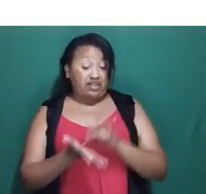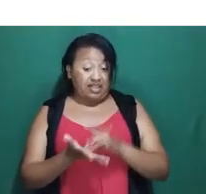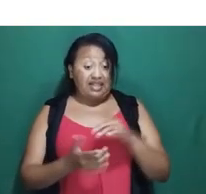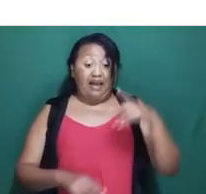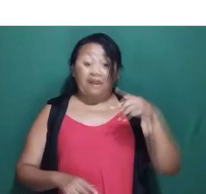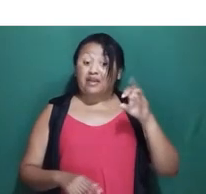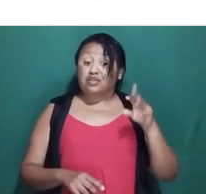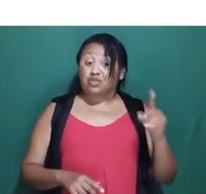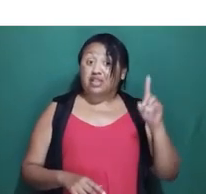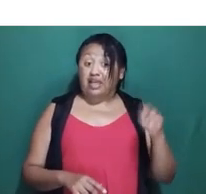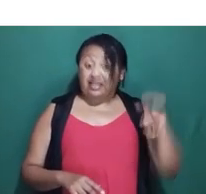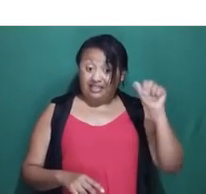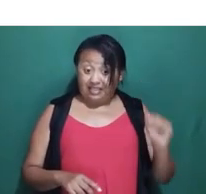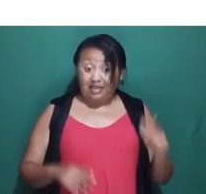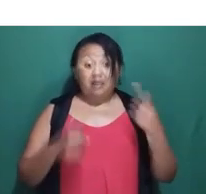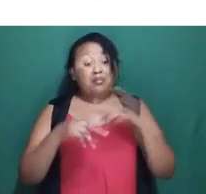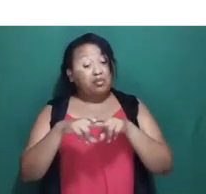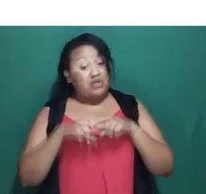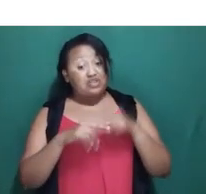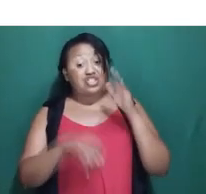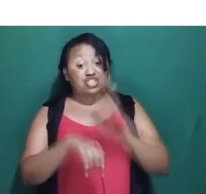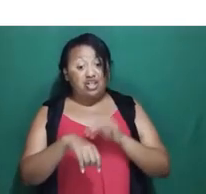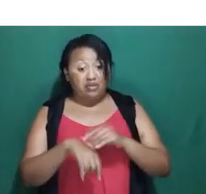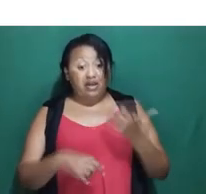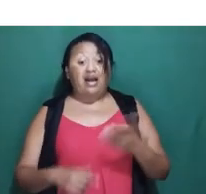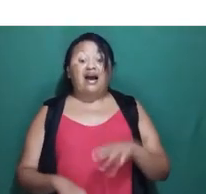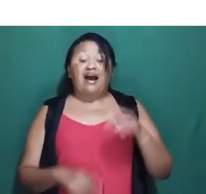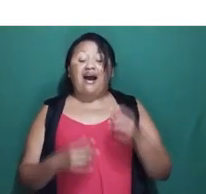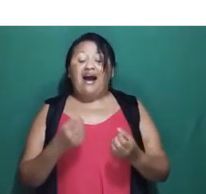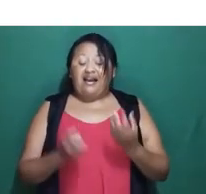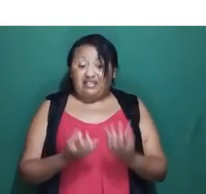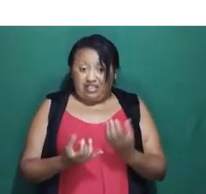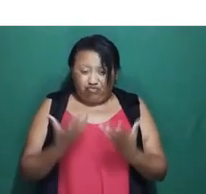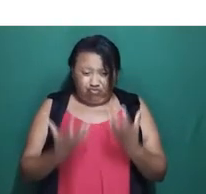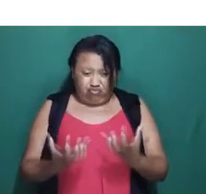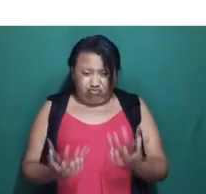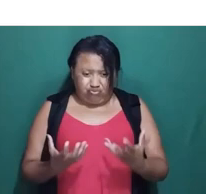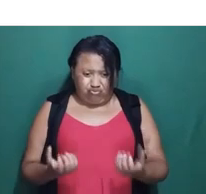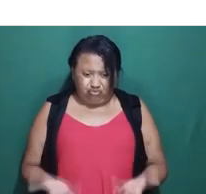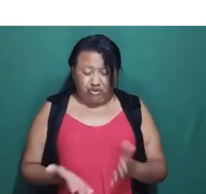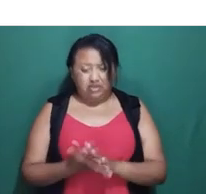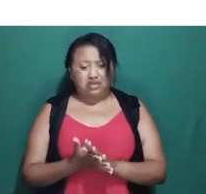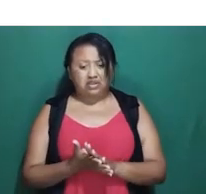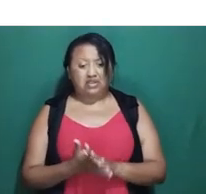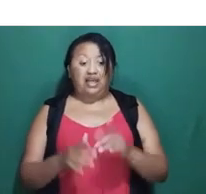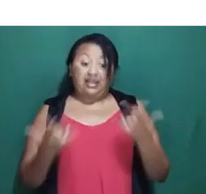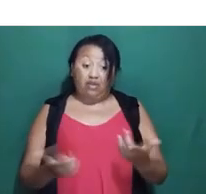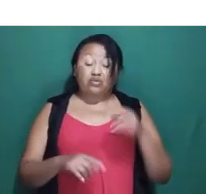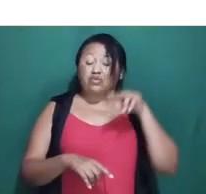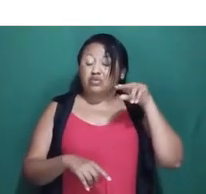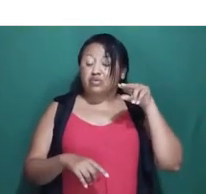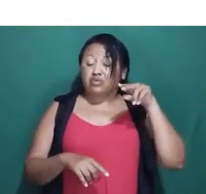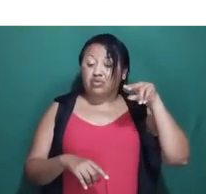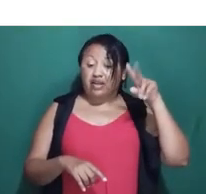do DNA é por isso que ele se chama ácido desoxirribonucleico enquanto que no RNA a ribose